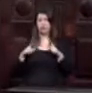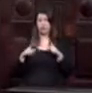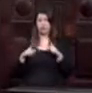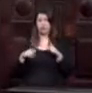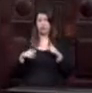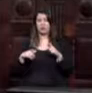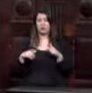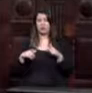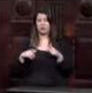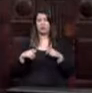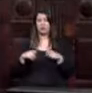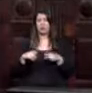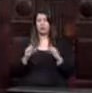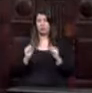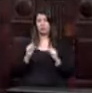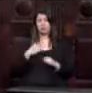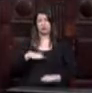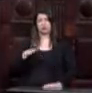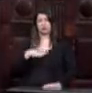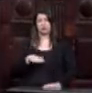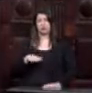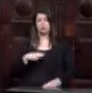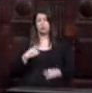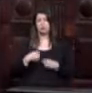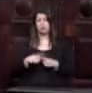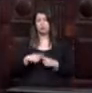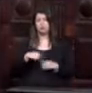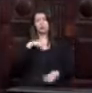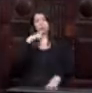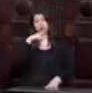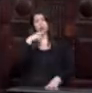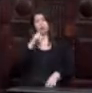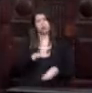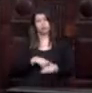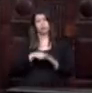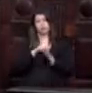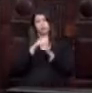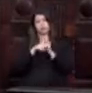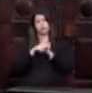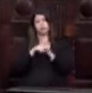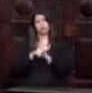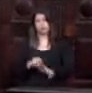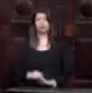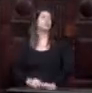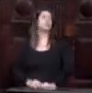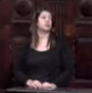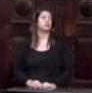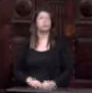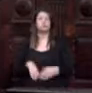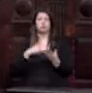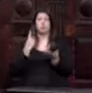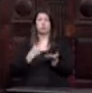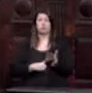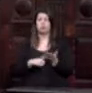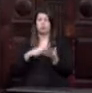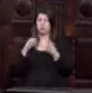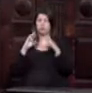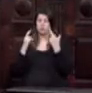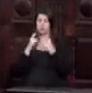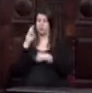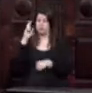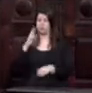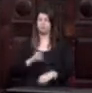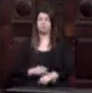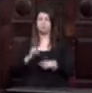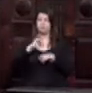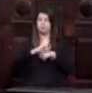então, assim... Vossa Excelência pode ficar tranquilo. Porque senão vai ter que voltar a pedir verificação. Sem problema. Está valendo o acordo do Colégio de Líderes. Há